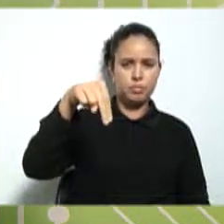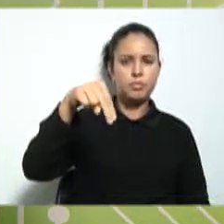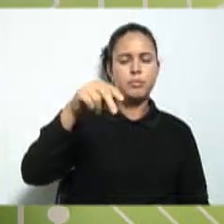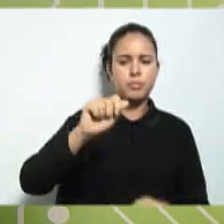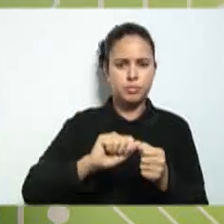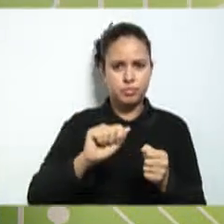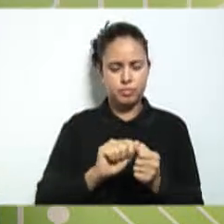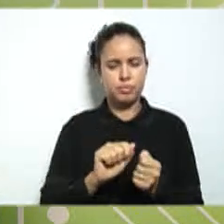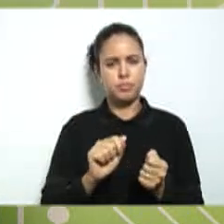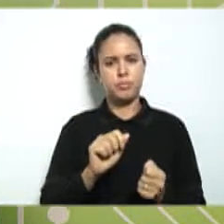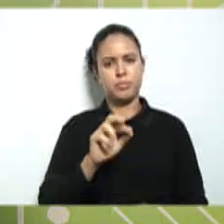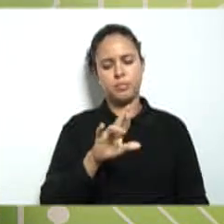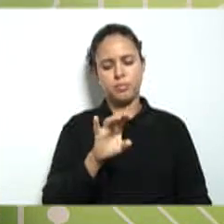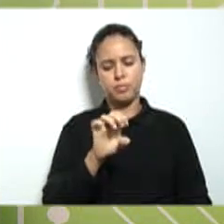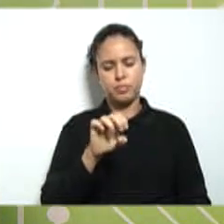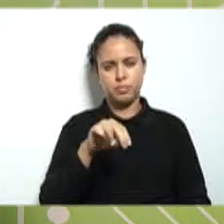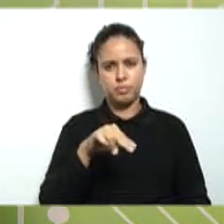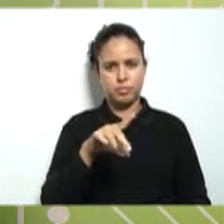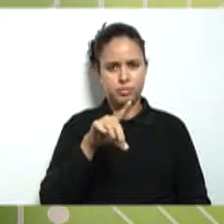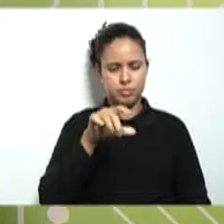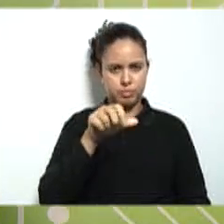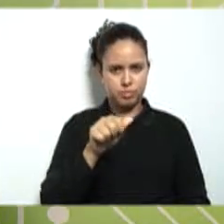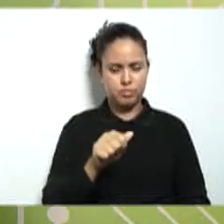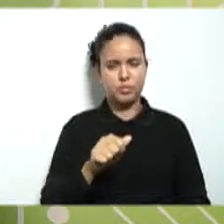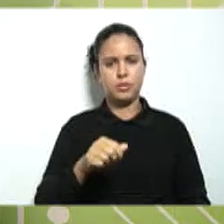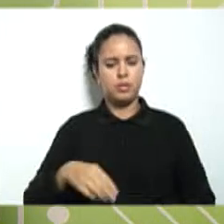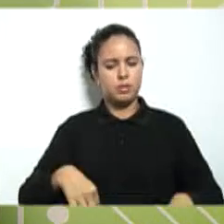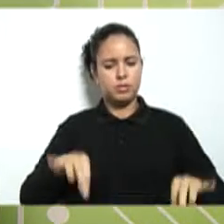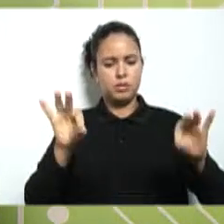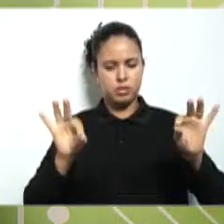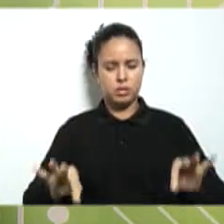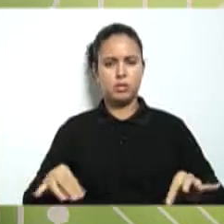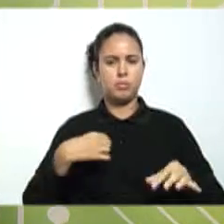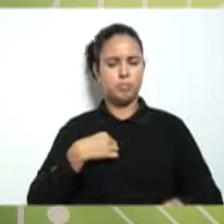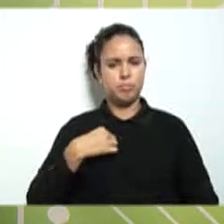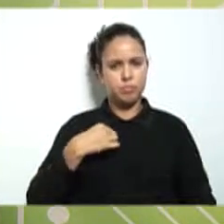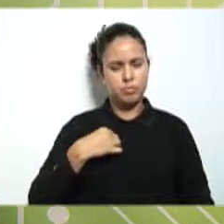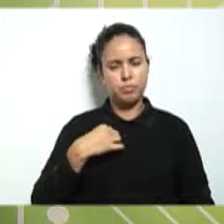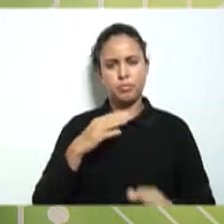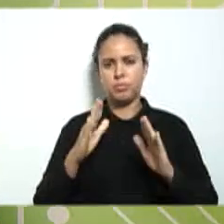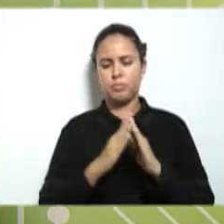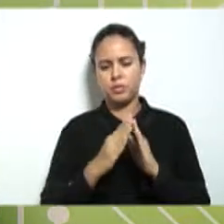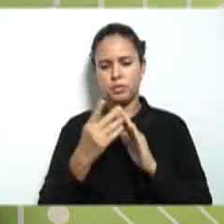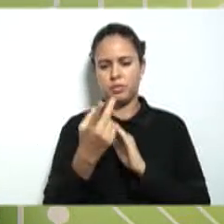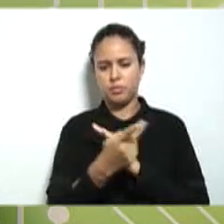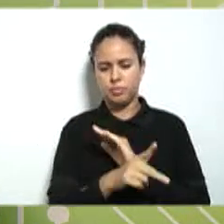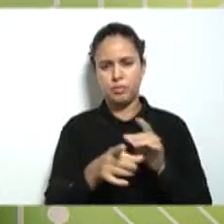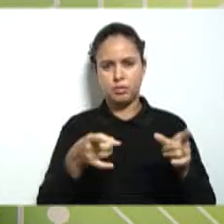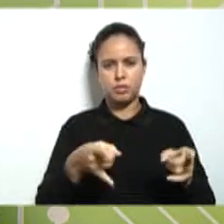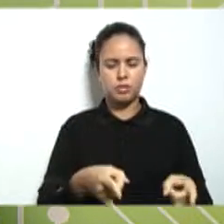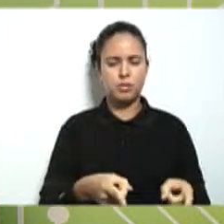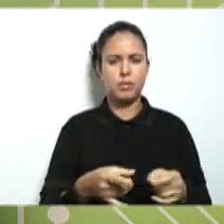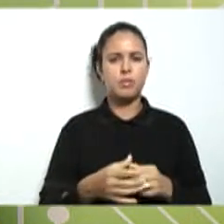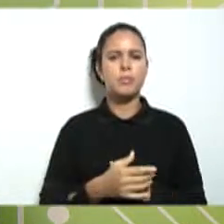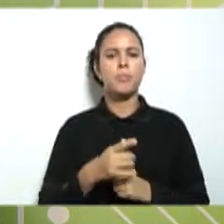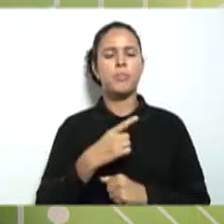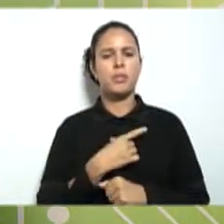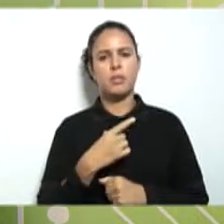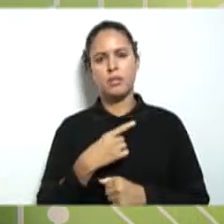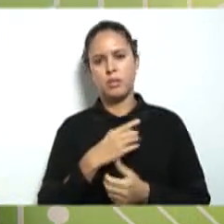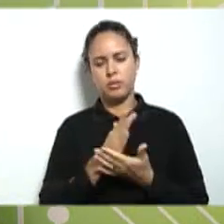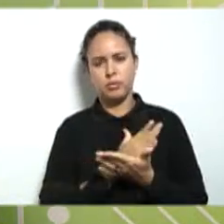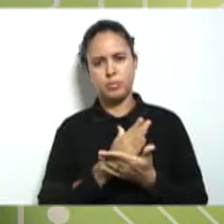das rendas, de produtos de roupa de cama, roupa de mesa, produtos para casa, assim. Nós temos também algumas cooperativas de